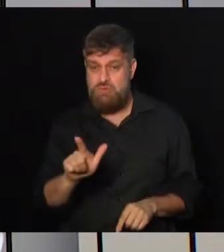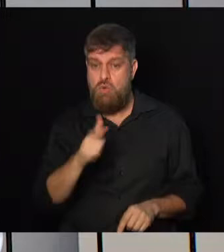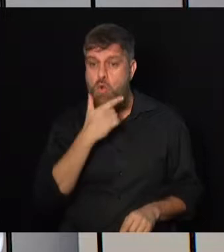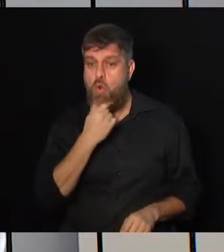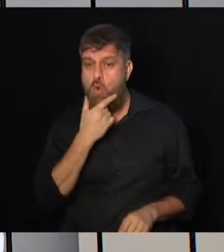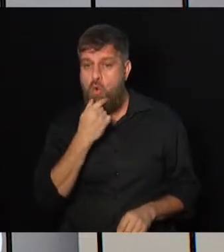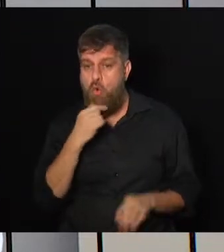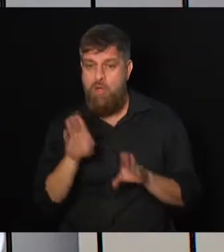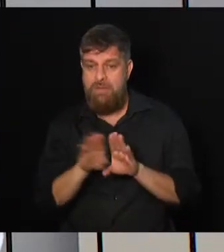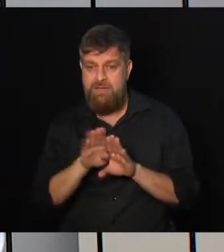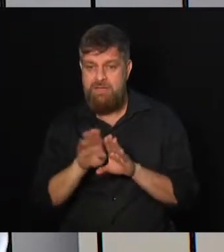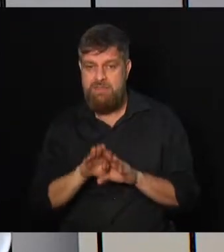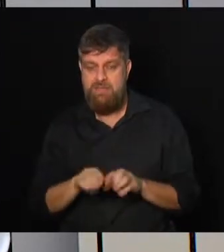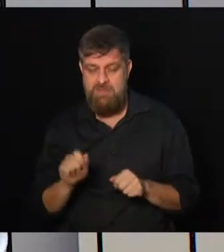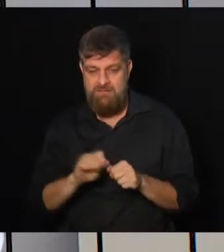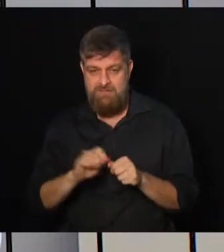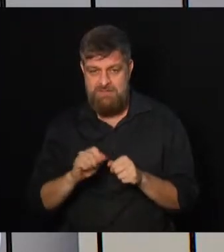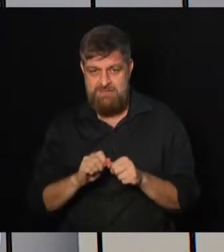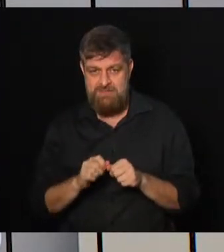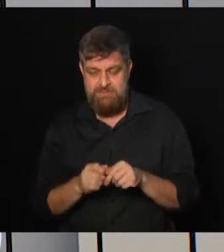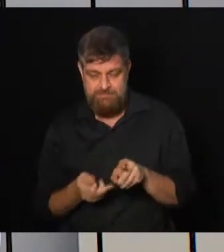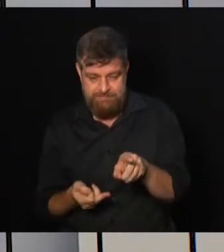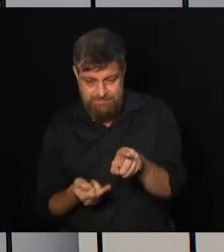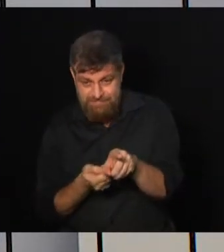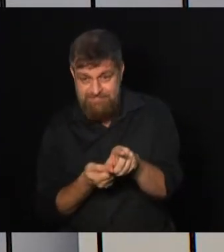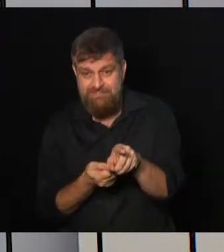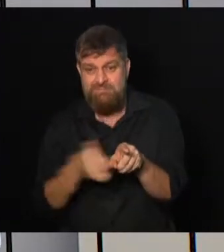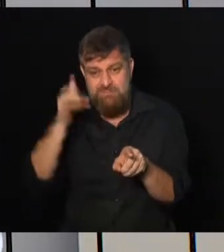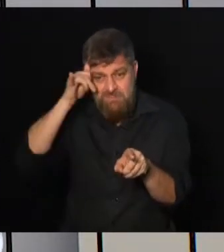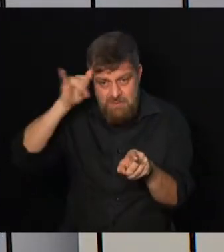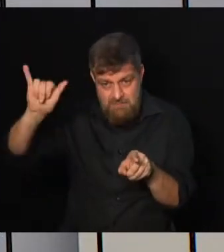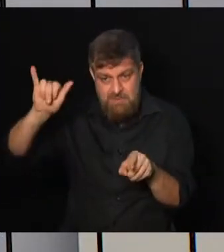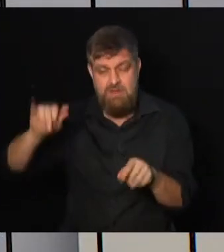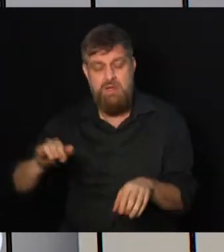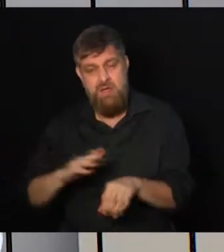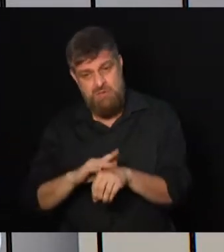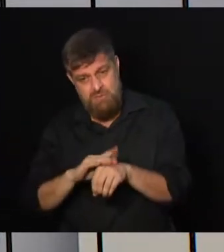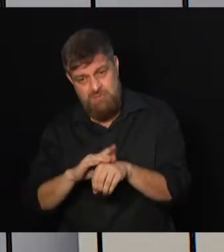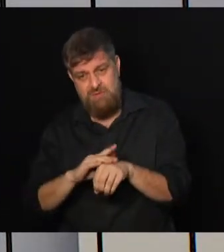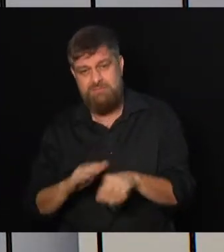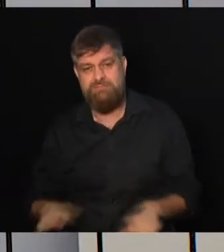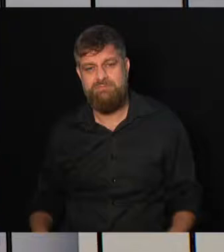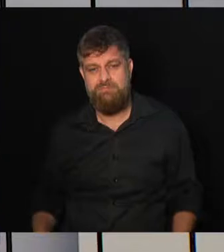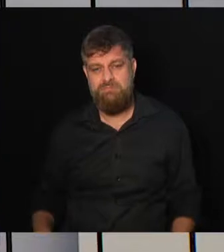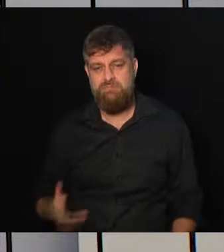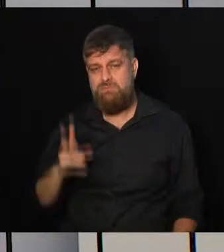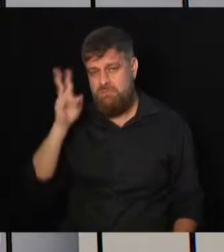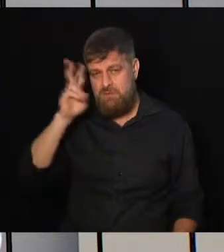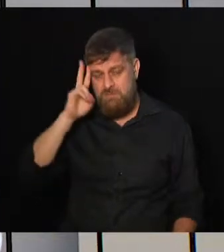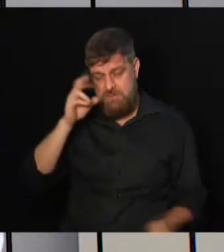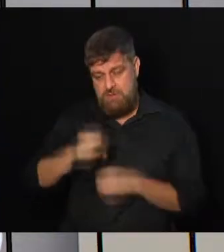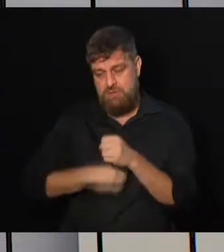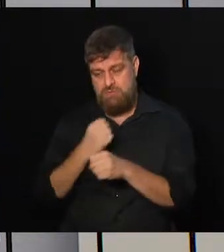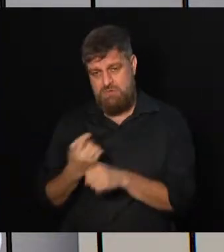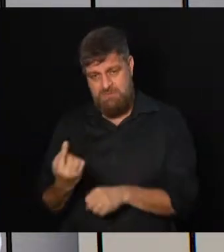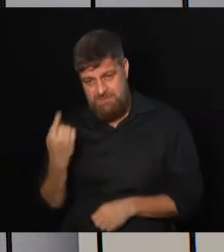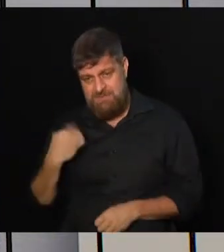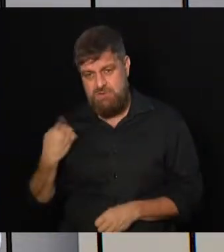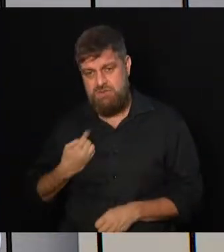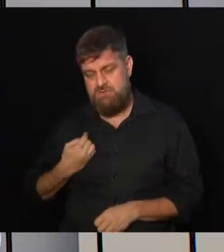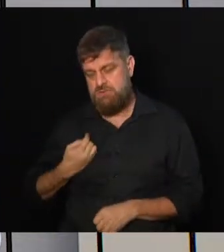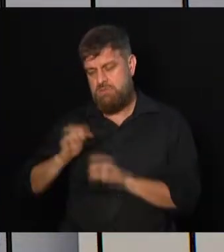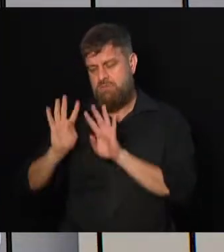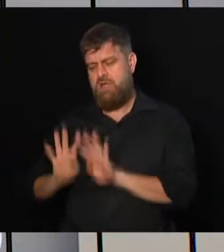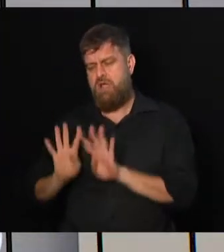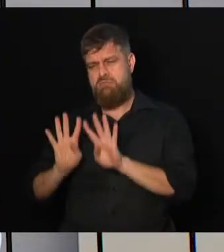homens também consigam fazer a prevenção do câncer de próstata. Lembrando, doutor, que no ano passado nós fizemos uma caminhada